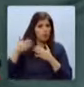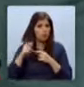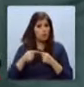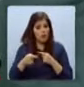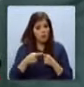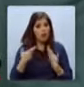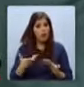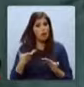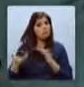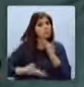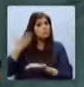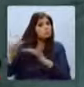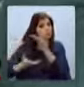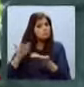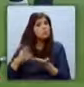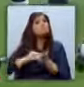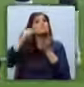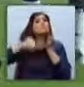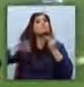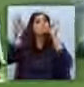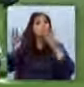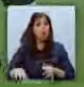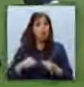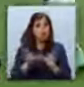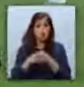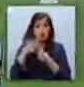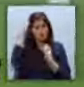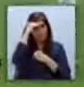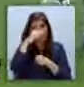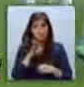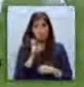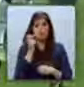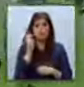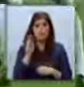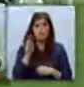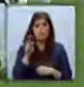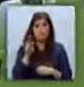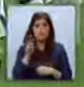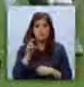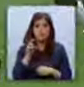fruto das boas exibições, é contratado em definitivo pelo clube treinado por Leonardo Jardim.